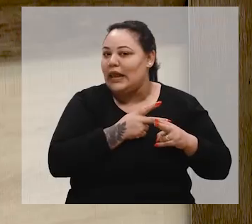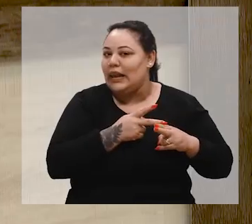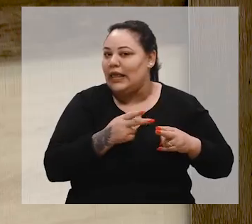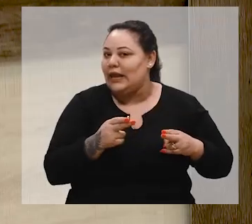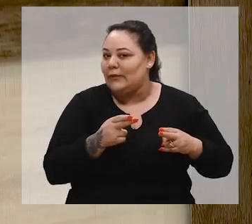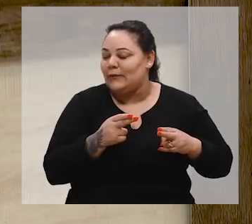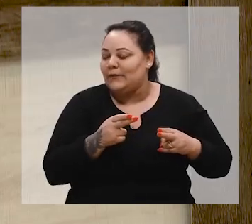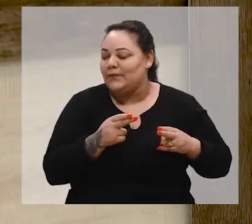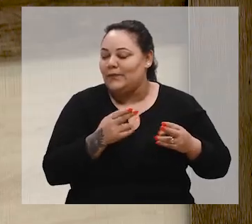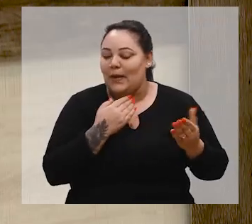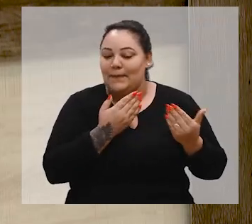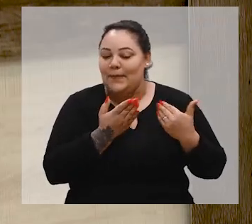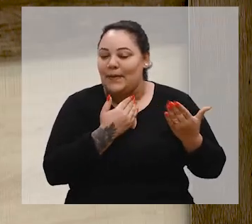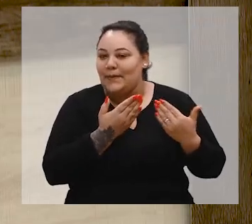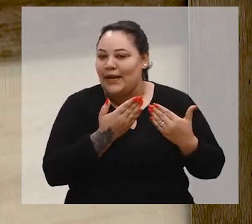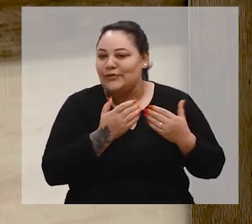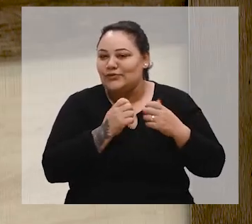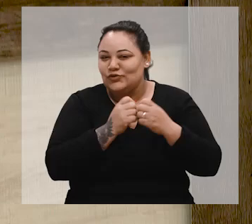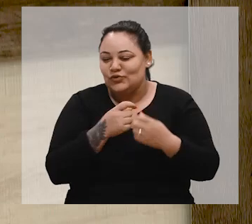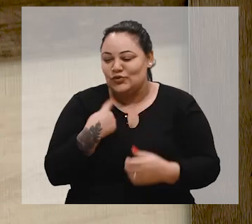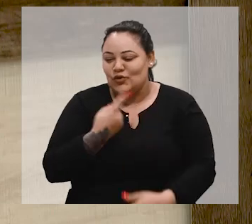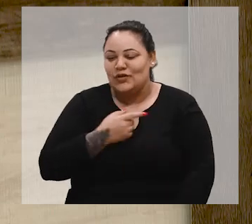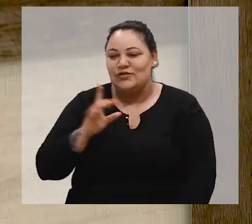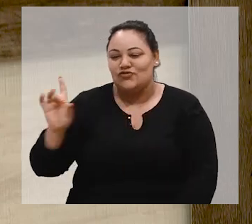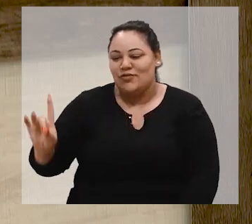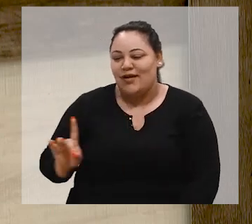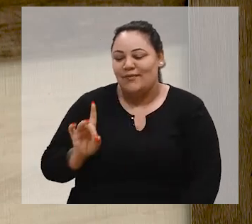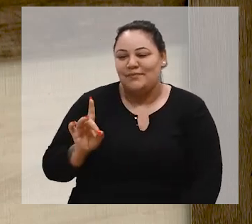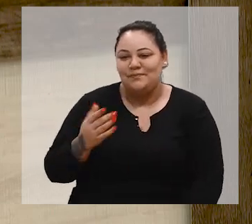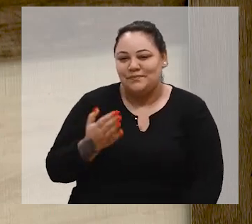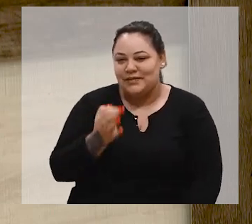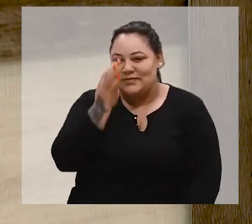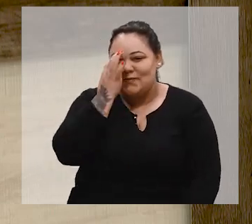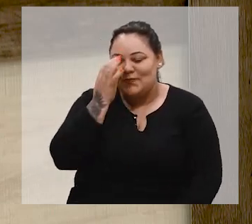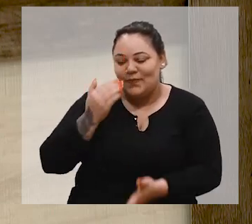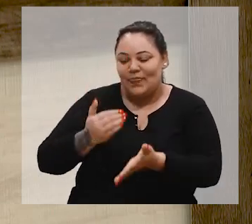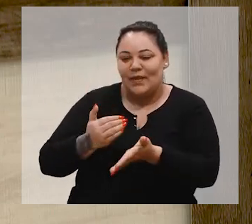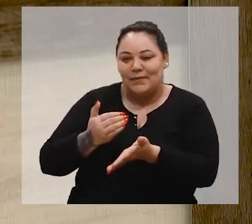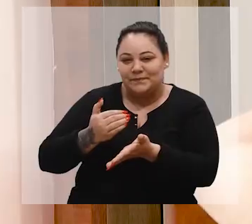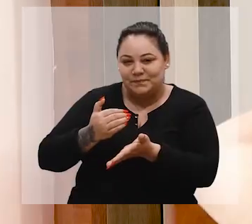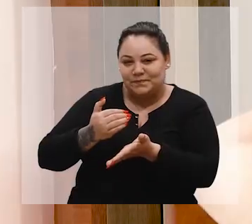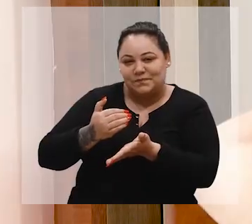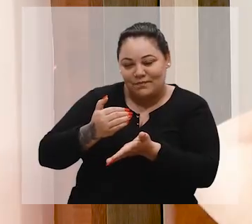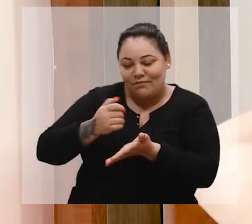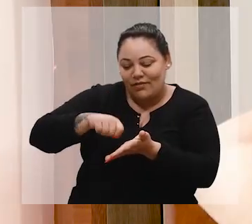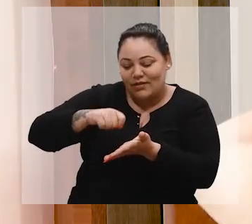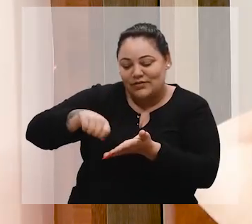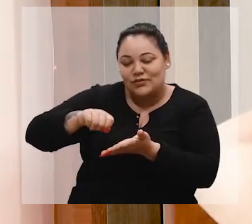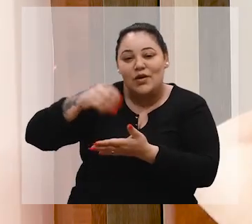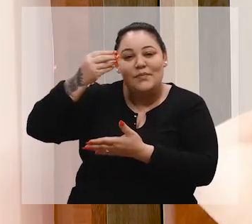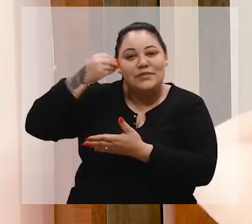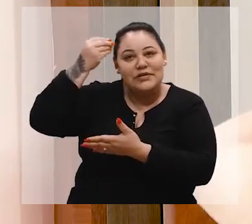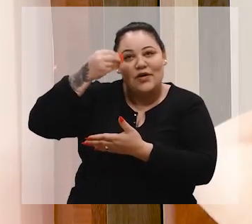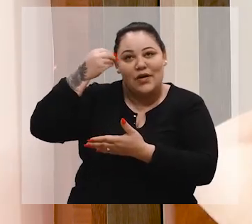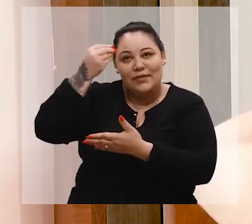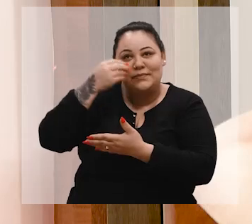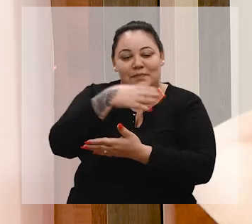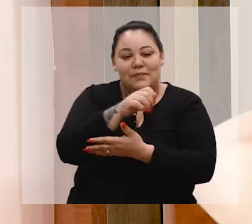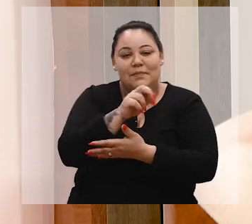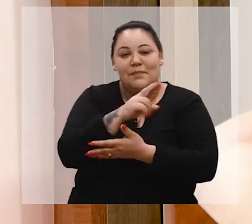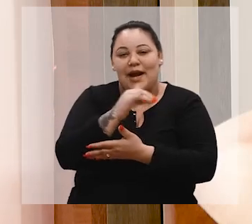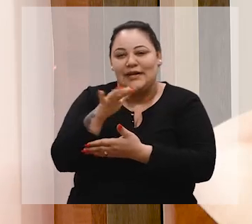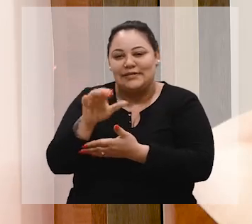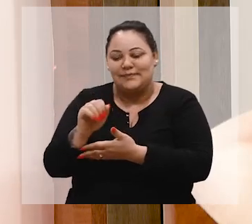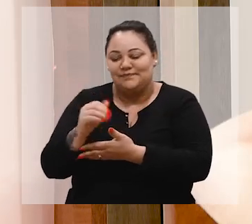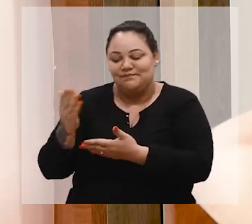para falar conosco já está aqui a escritora e psicóloga que referendou a obra, que Márcia Fernanda Mendes, uma